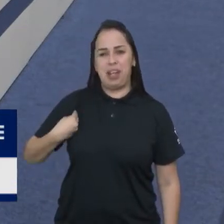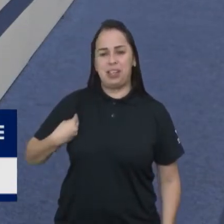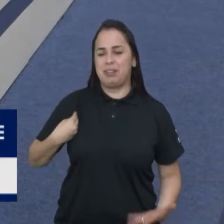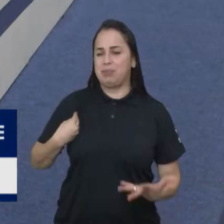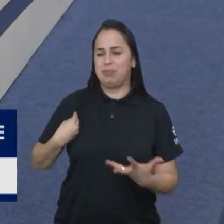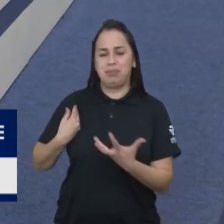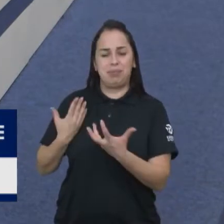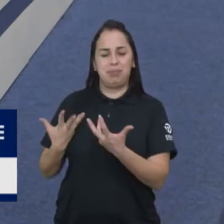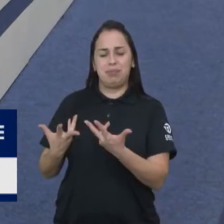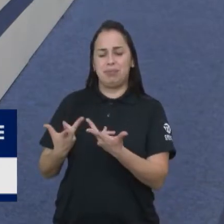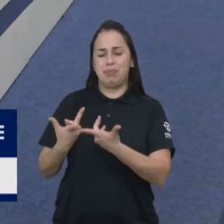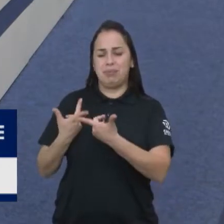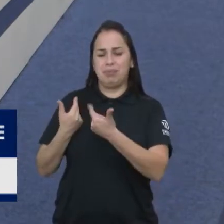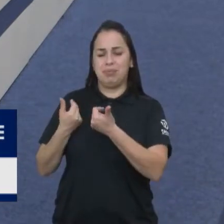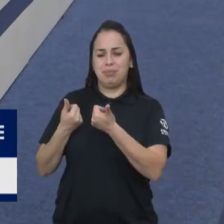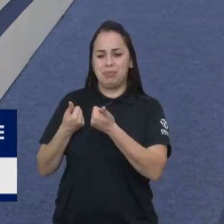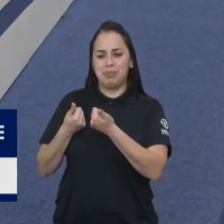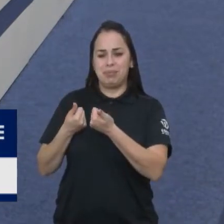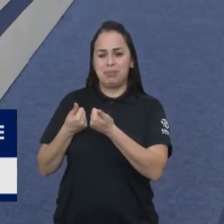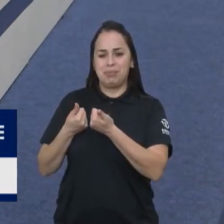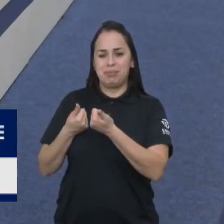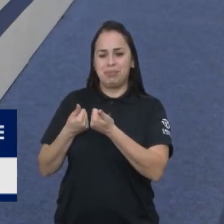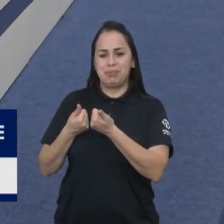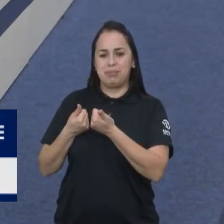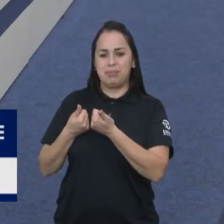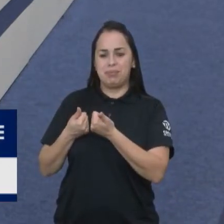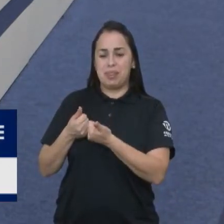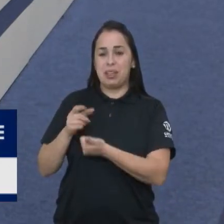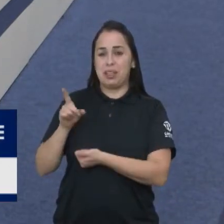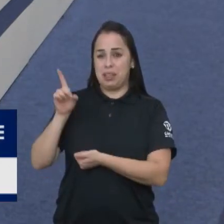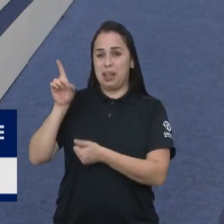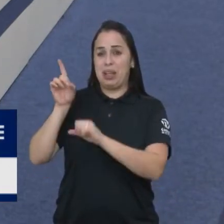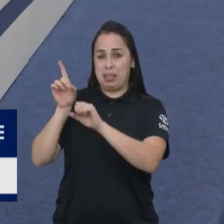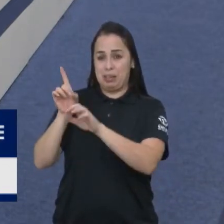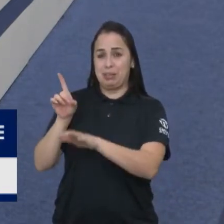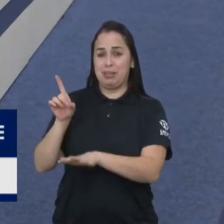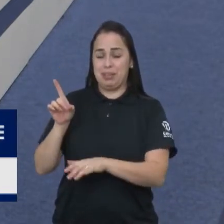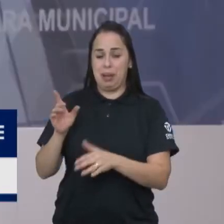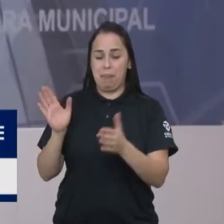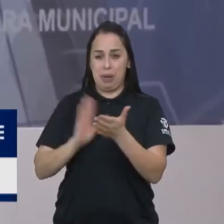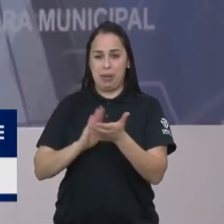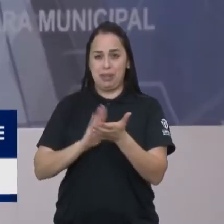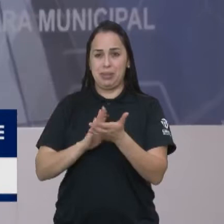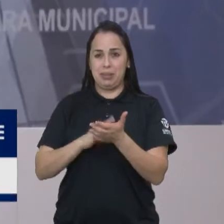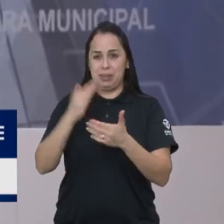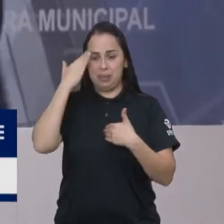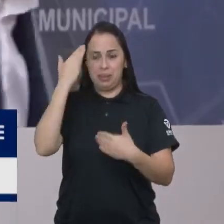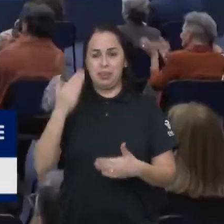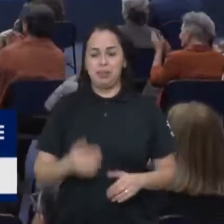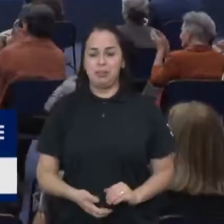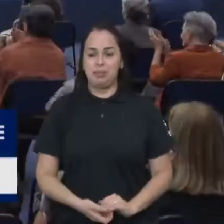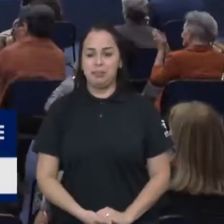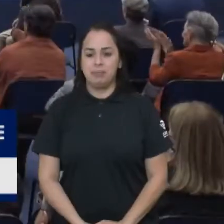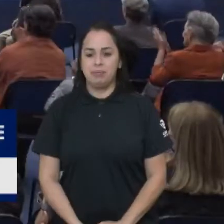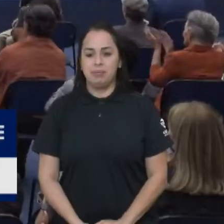agraciada e que você é uma pessoa abençoada, com certeza. Parabéns e obrigado.